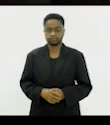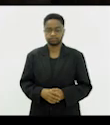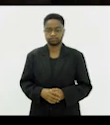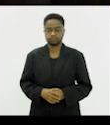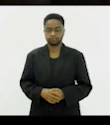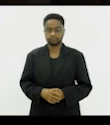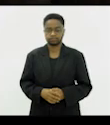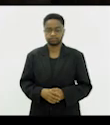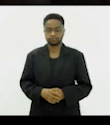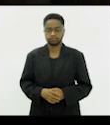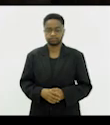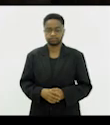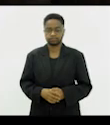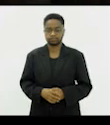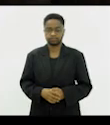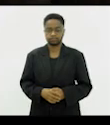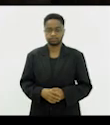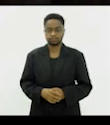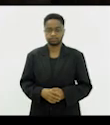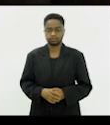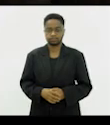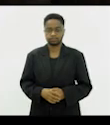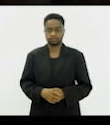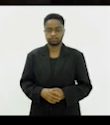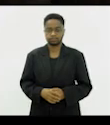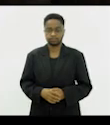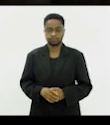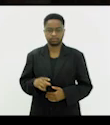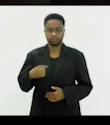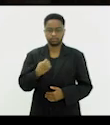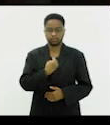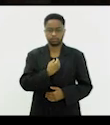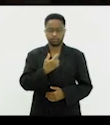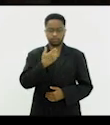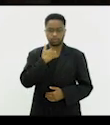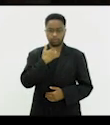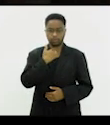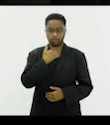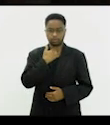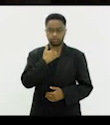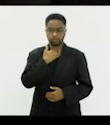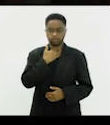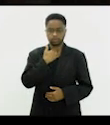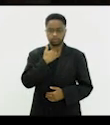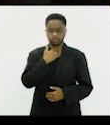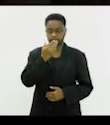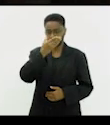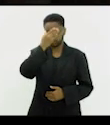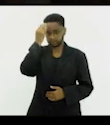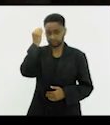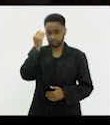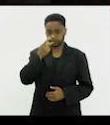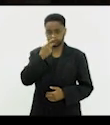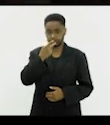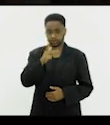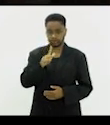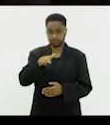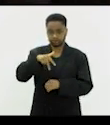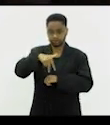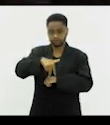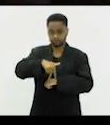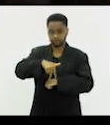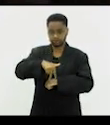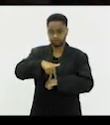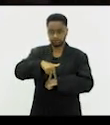a gente não pode deixar hoje de vir à tribuna para falar no presidente Lula.